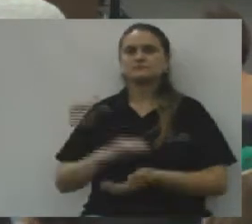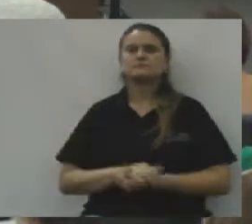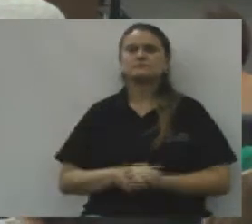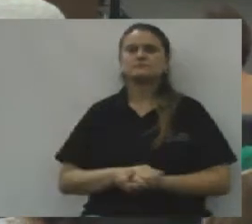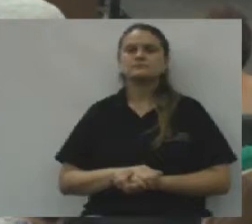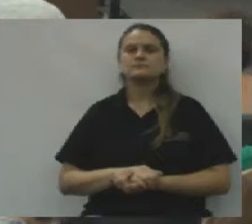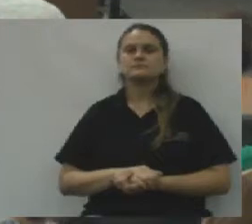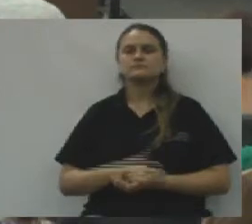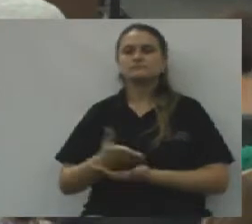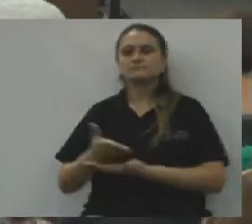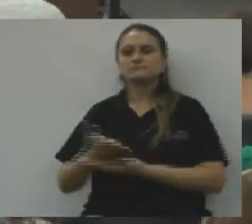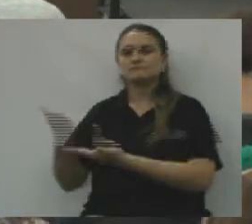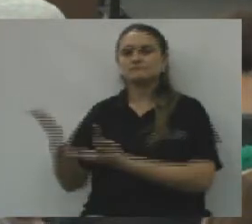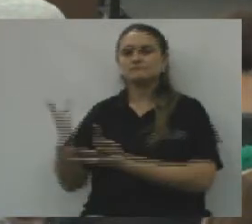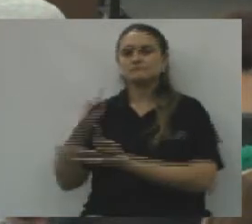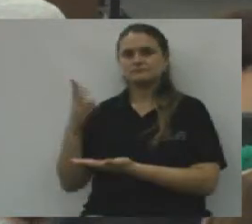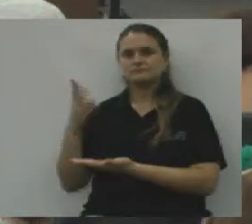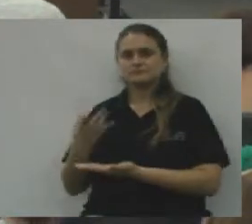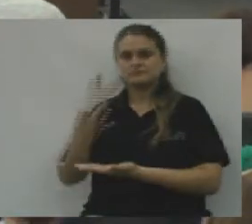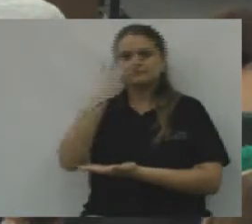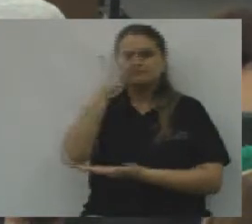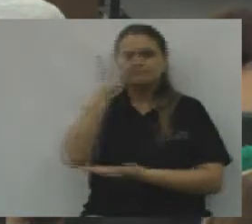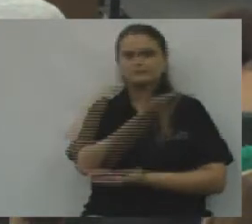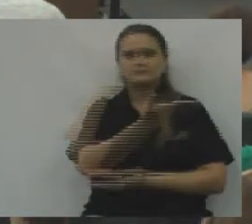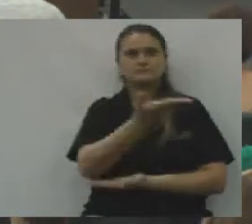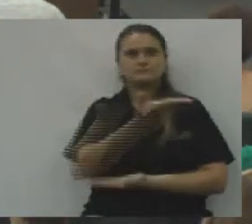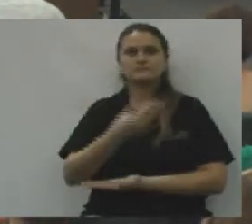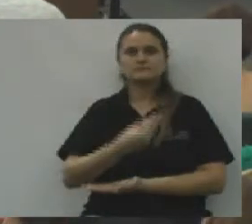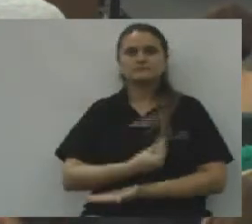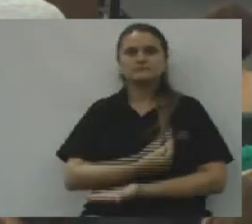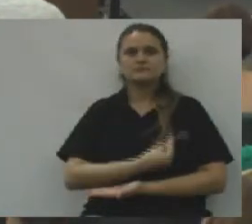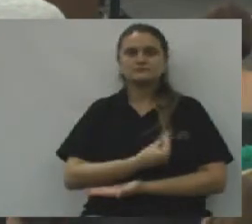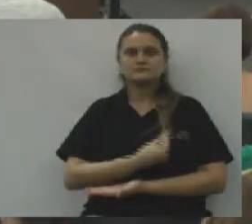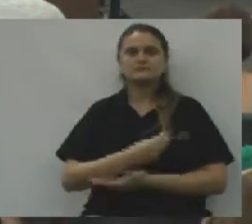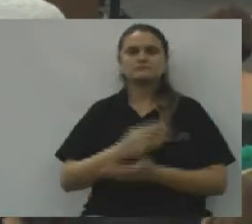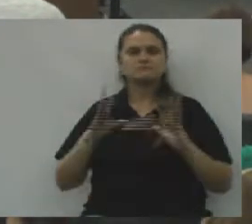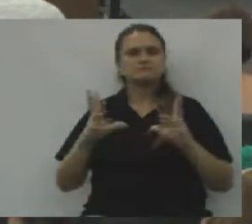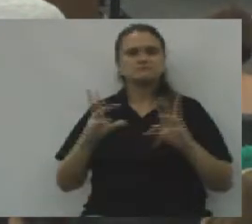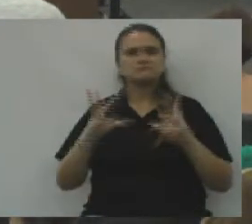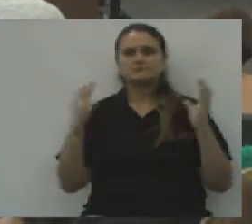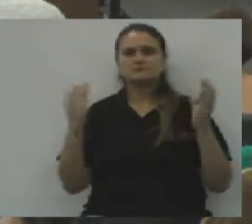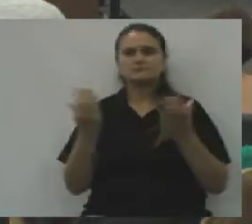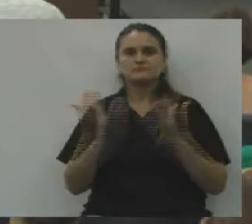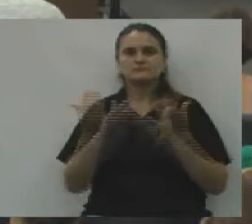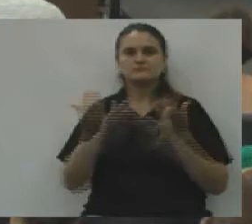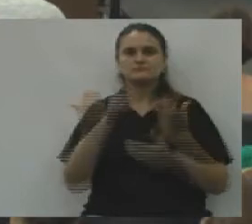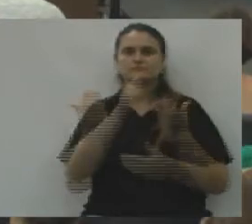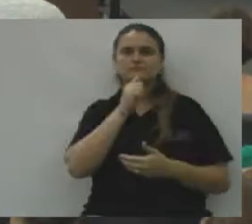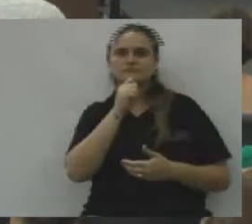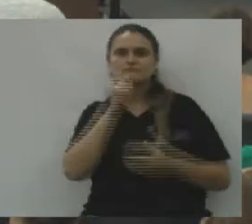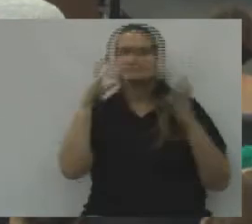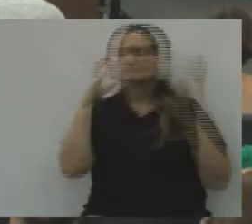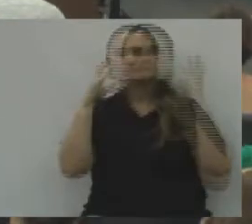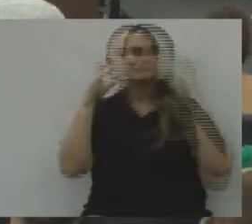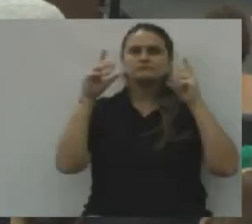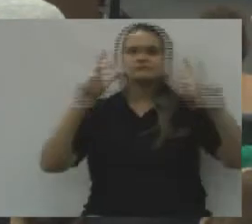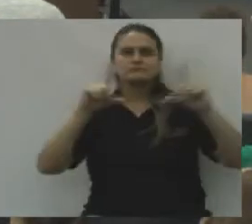Senhores vereadores, munícipes presentes, toda a comunidade, a imprensa, falada, escrita,